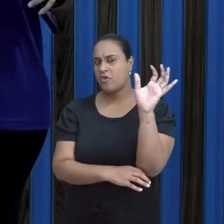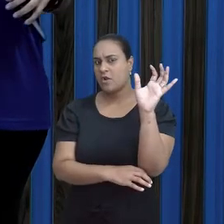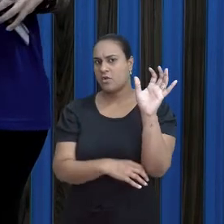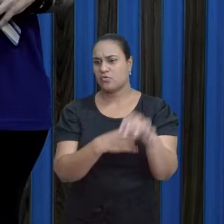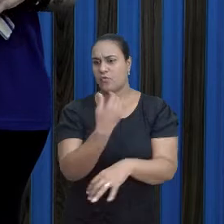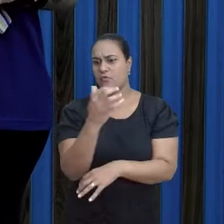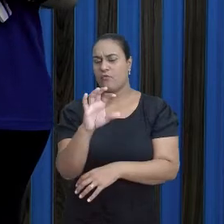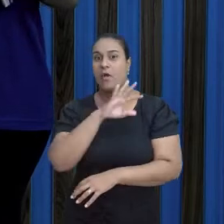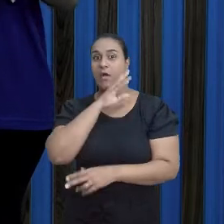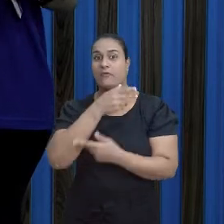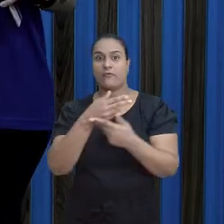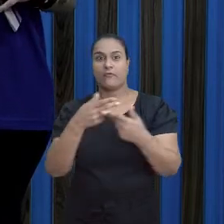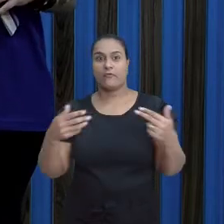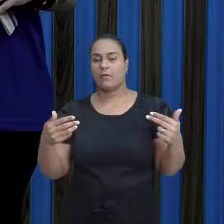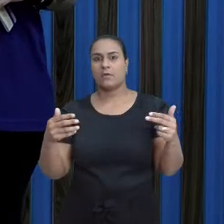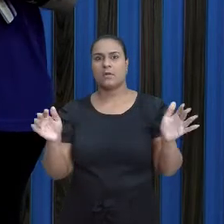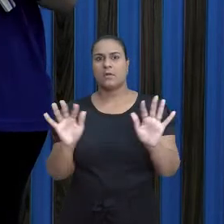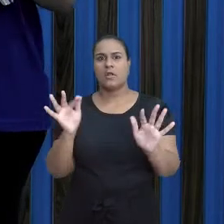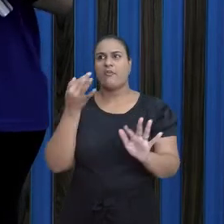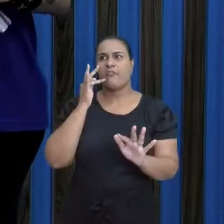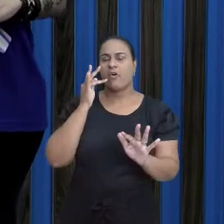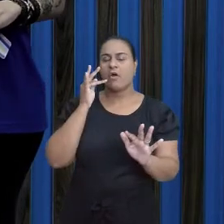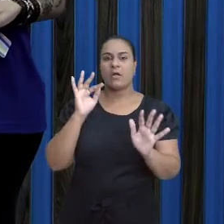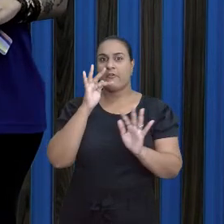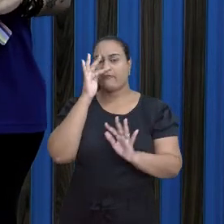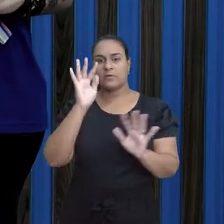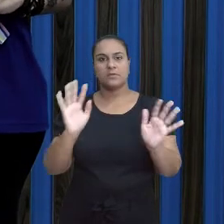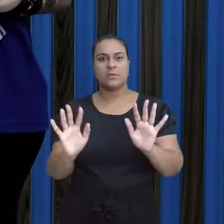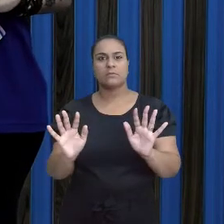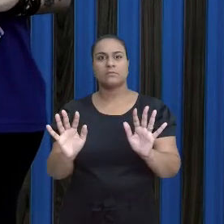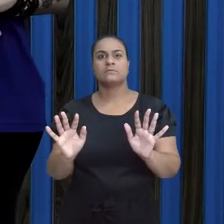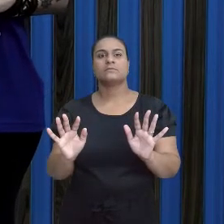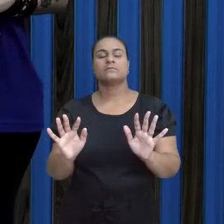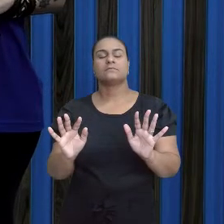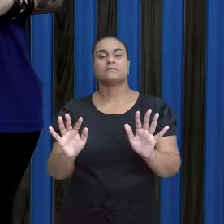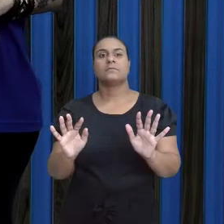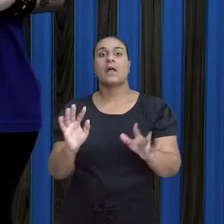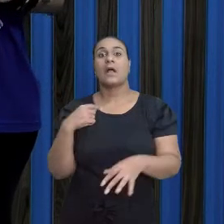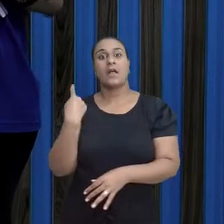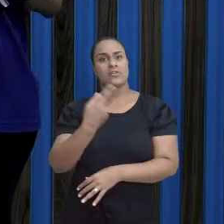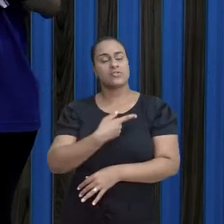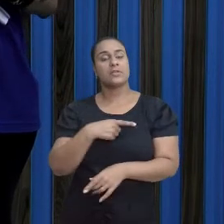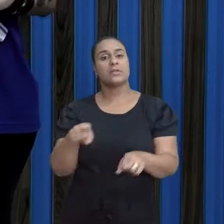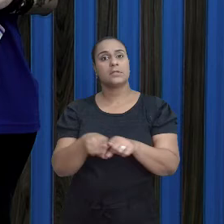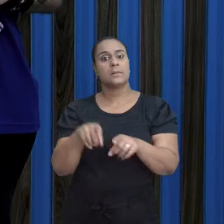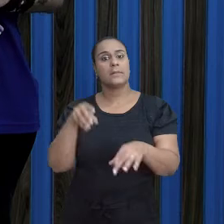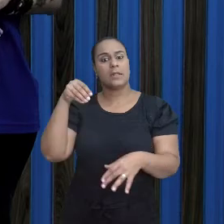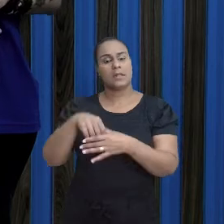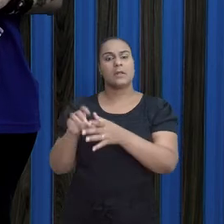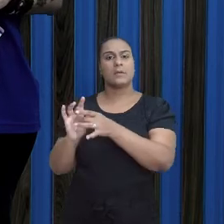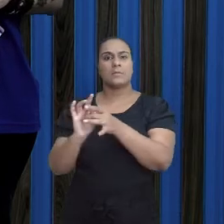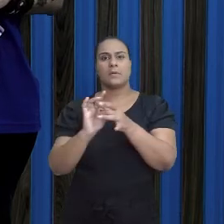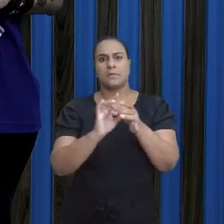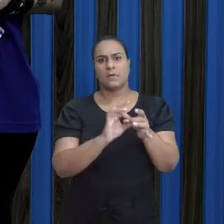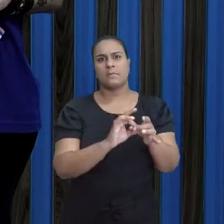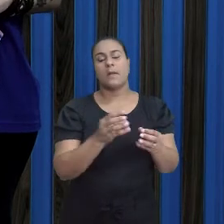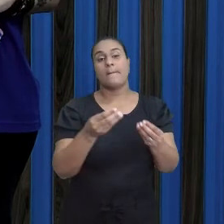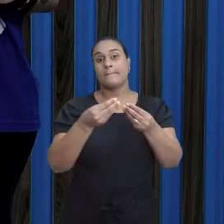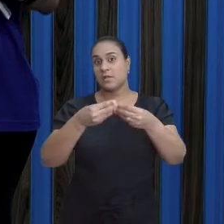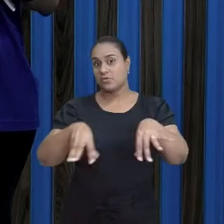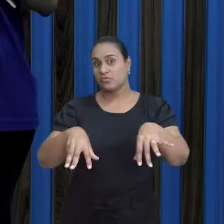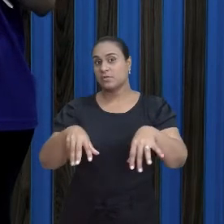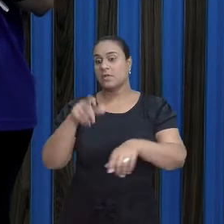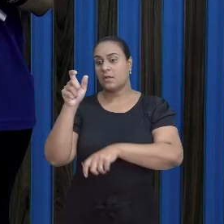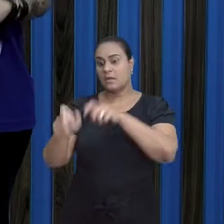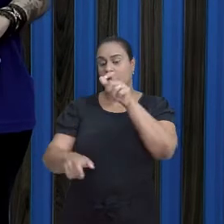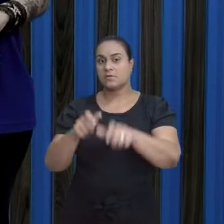os bichos, a fauna e a flora. A gente também está dentro desse contexto, né? Então, afeta o ser humano como um todo.